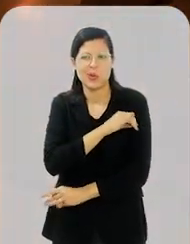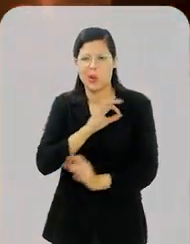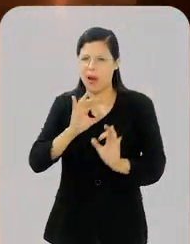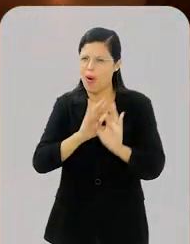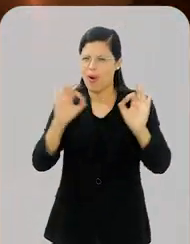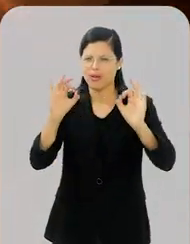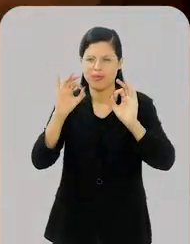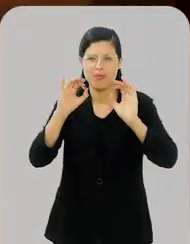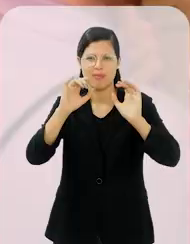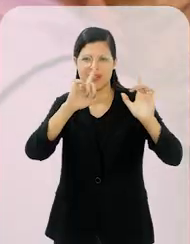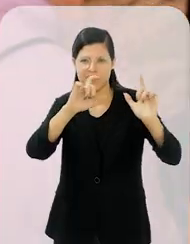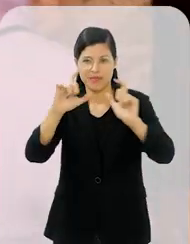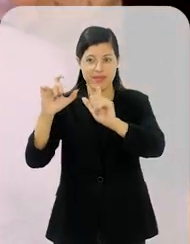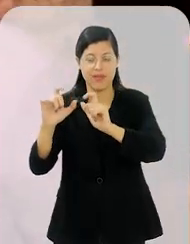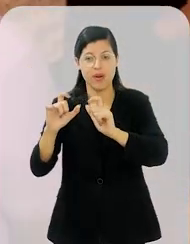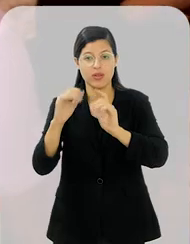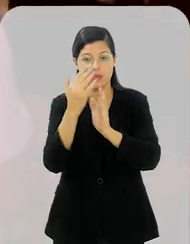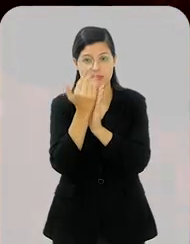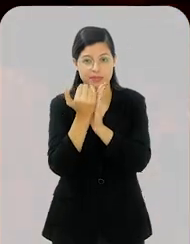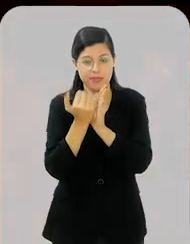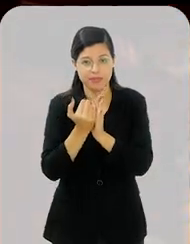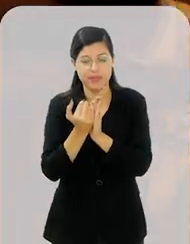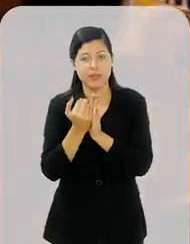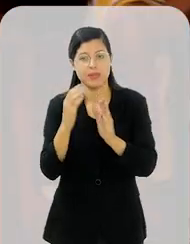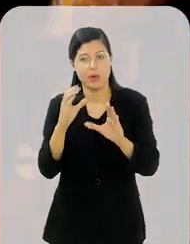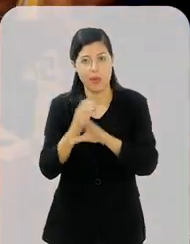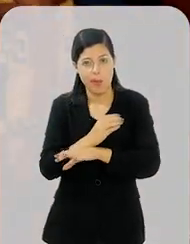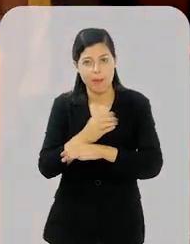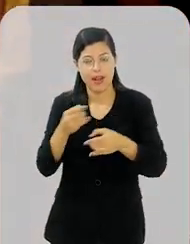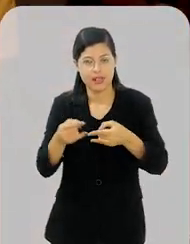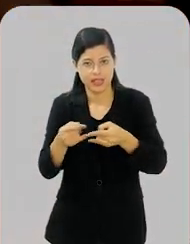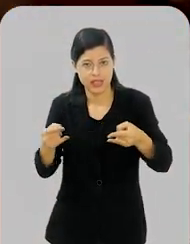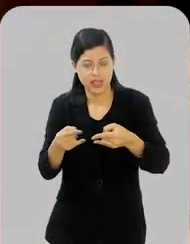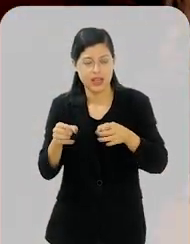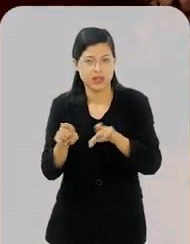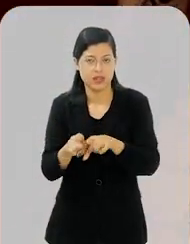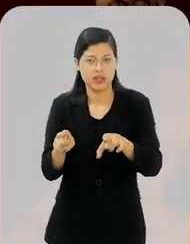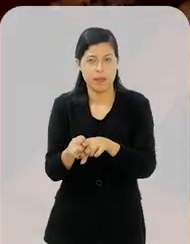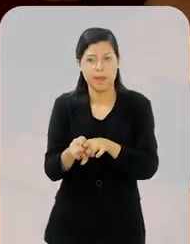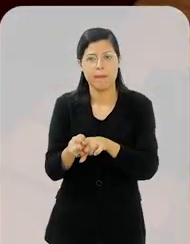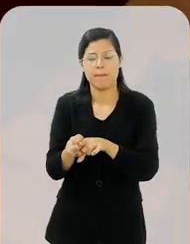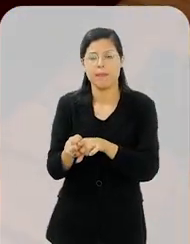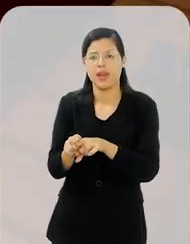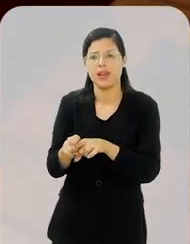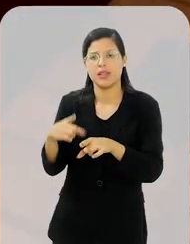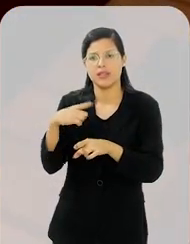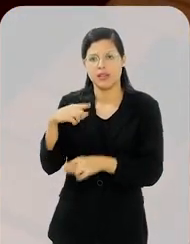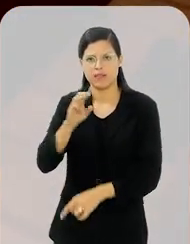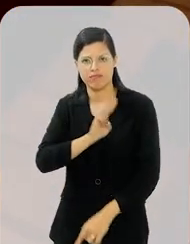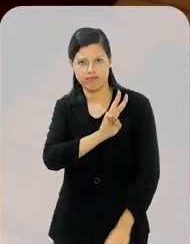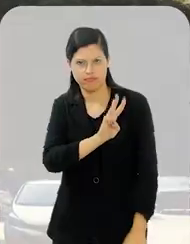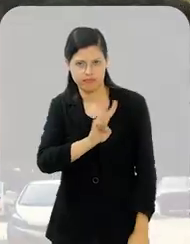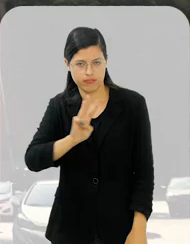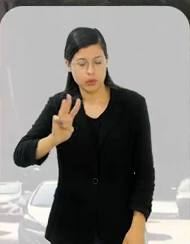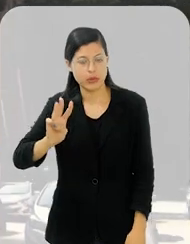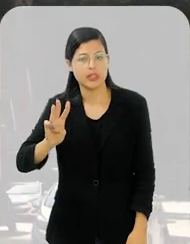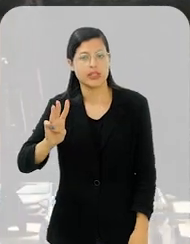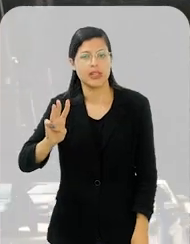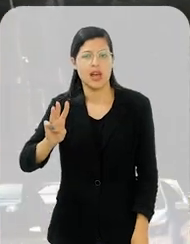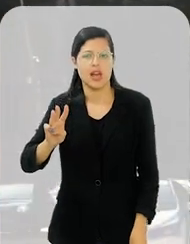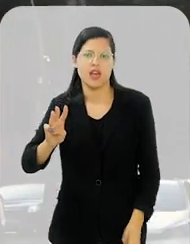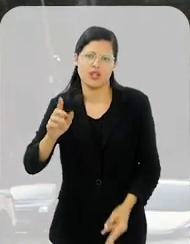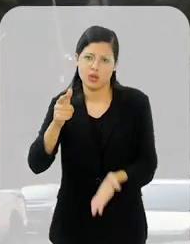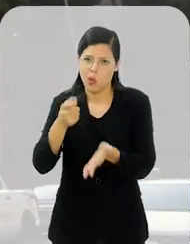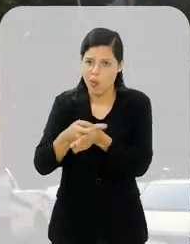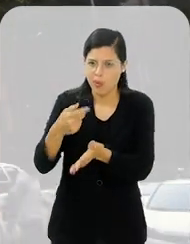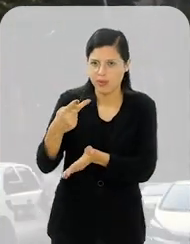super instagramável. A programação completa, ingressos para os espetáculos e para a visita guiada estão disponíveis no